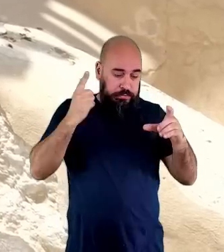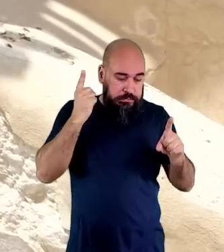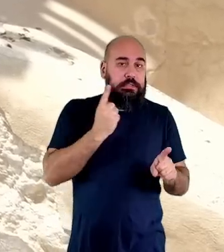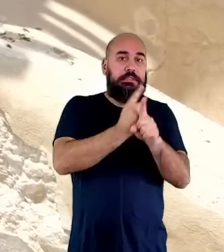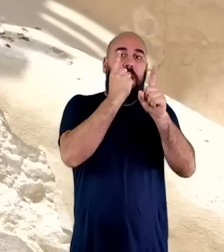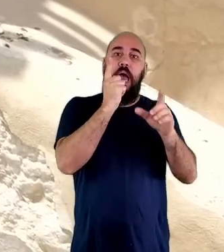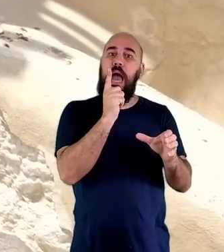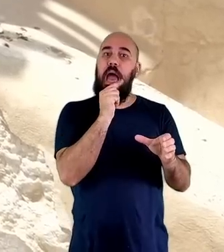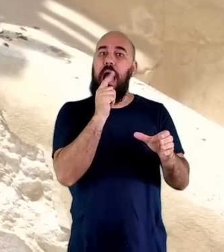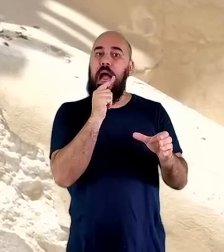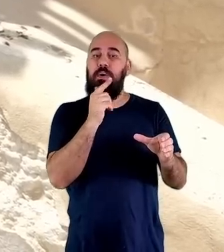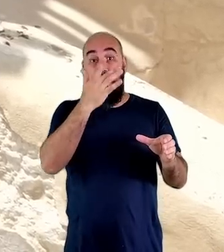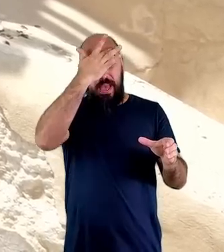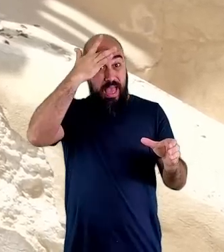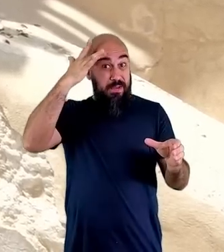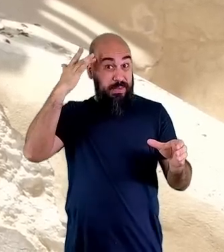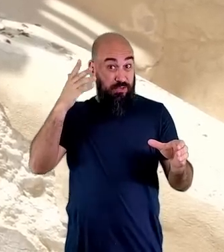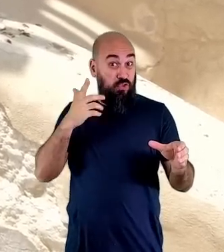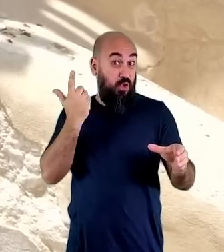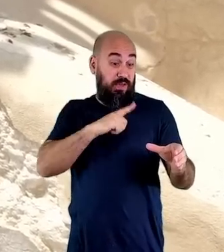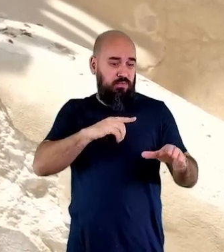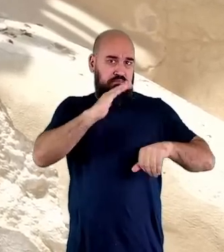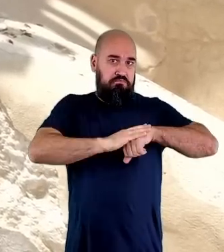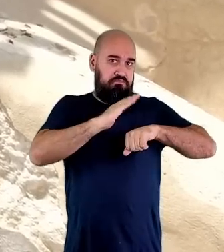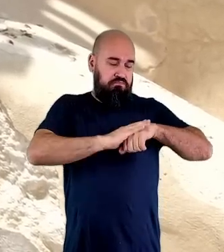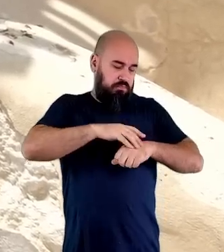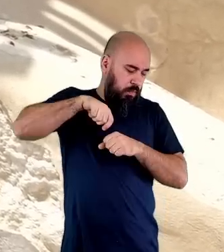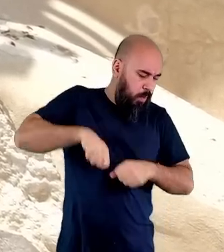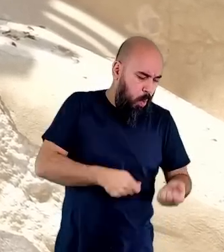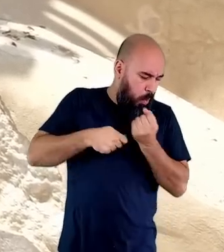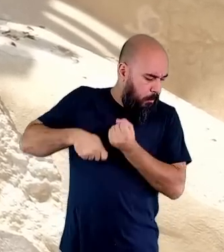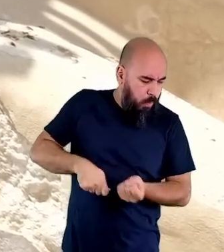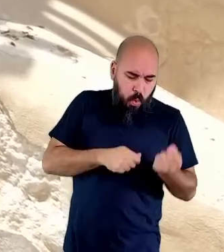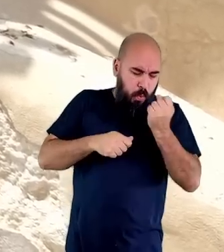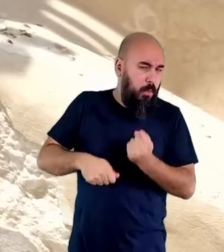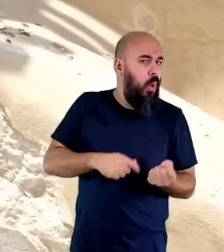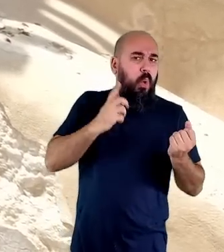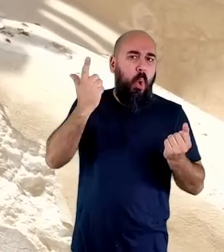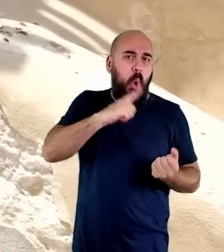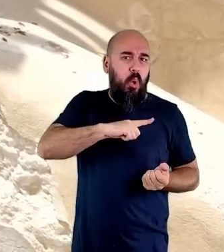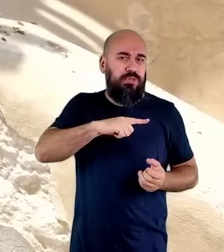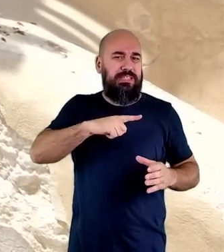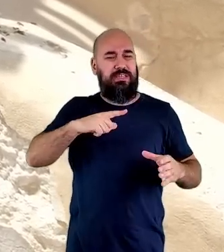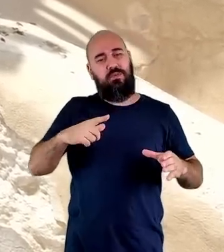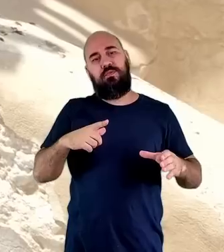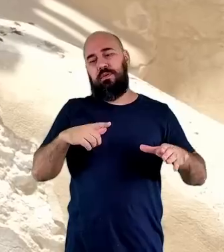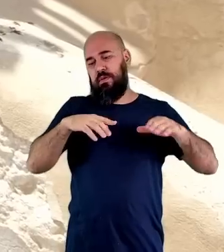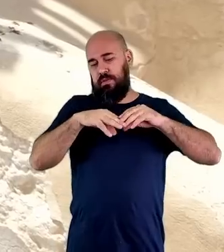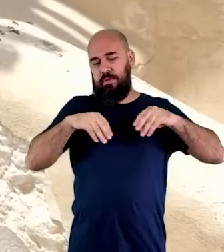veio d'água, a pessoa que cavava aquele poço e se tornava o proprietário daquela terra